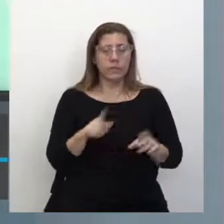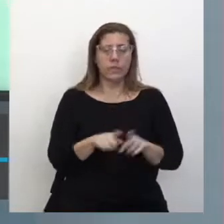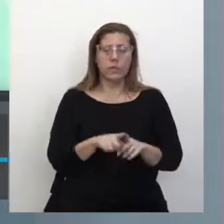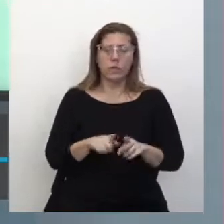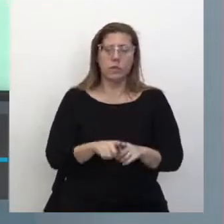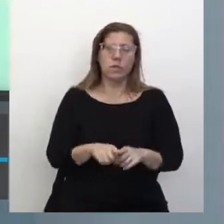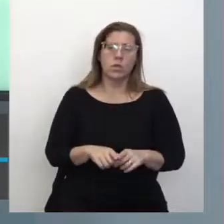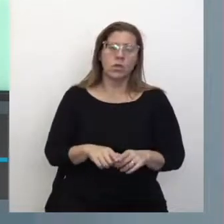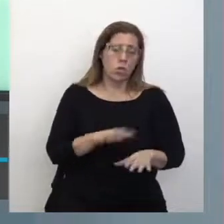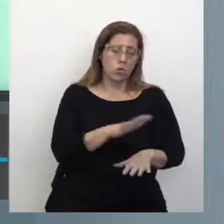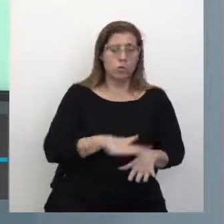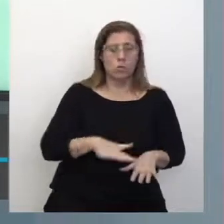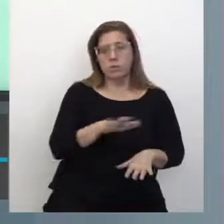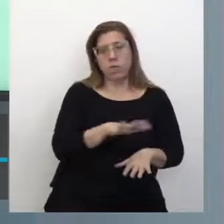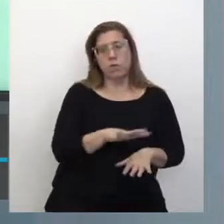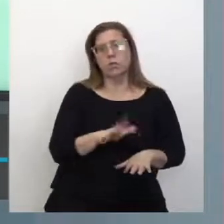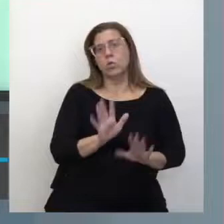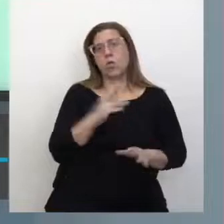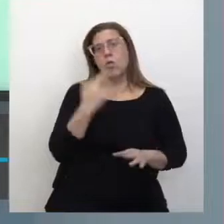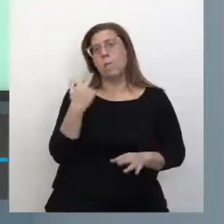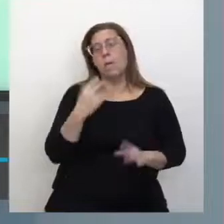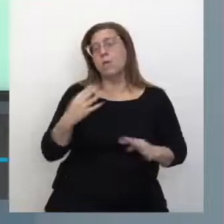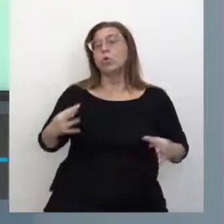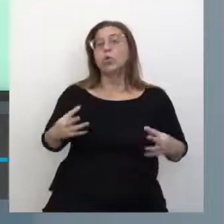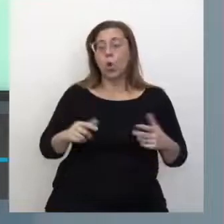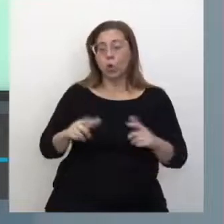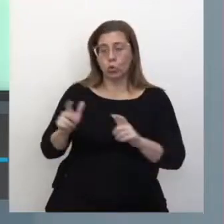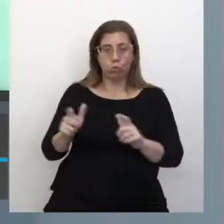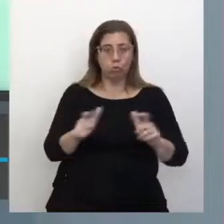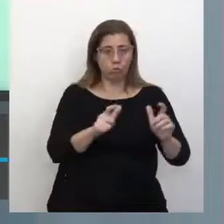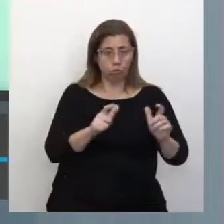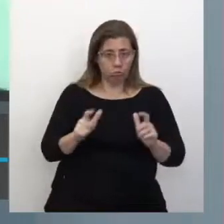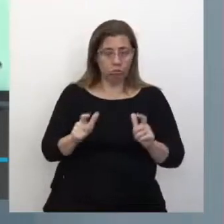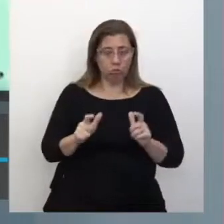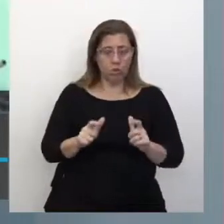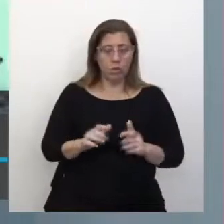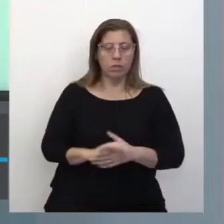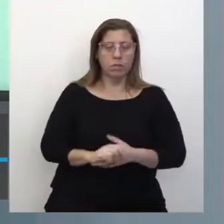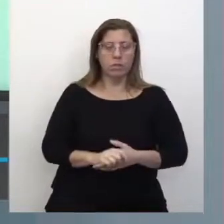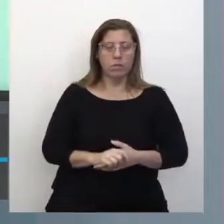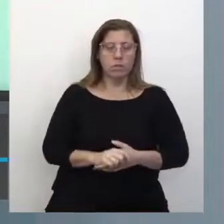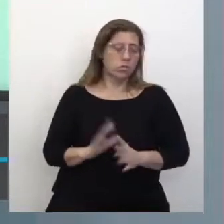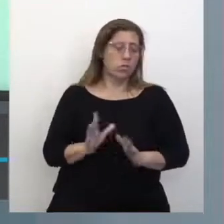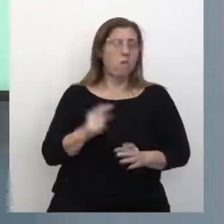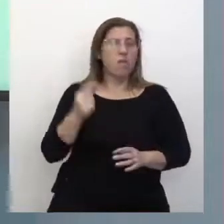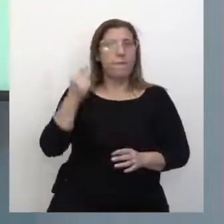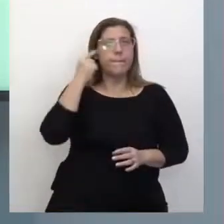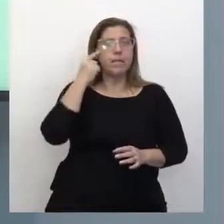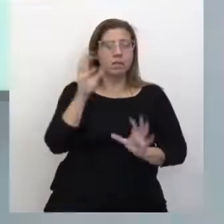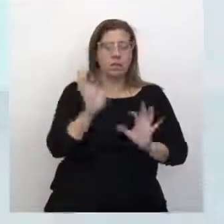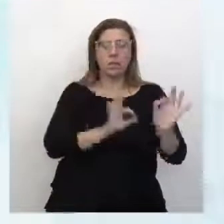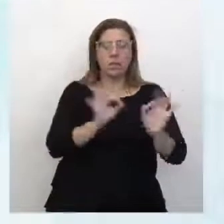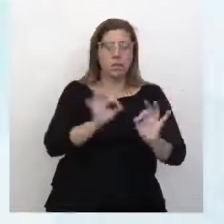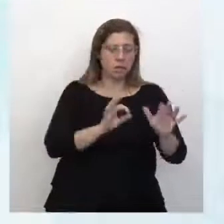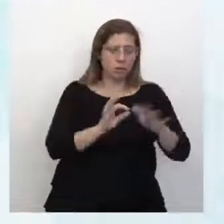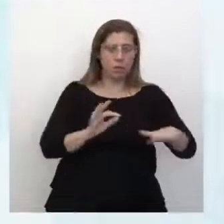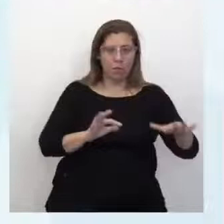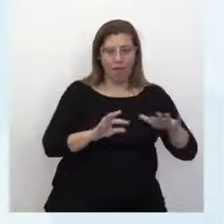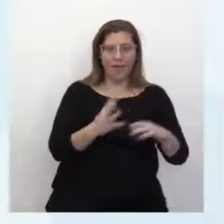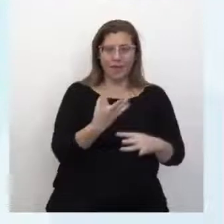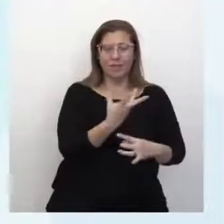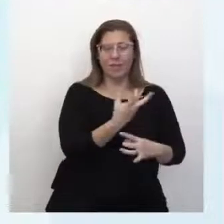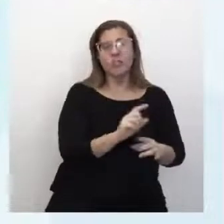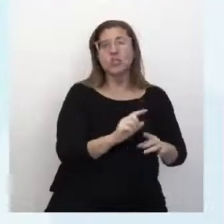não convencionais, que aí é todo aquele espaço que originalmente ele não foi pensado para ser um espaço expositivo em